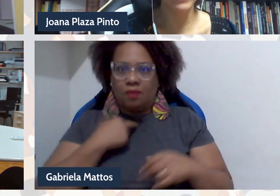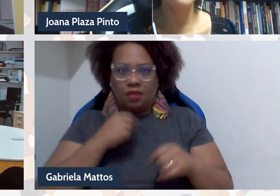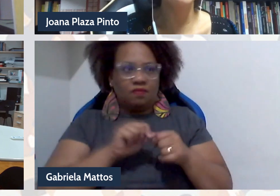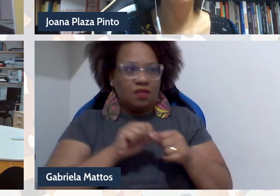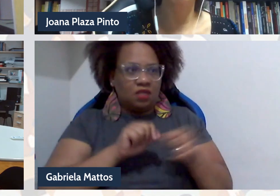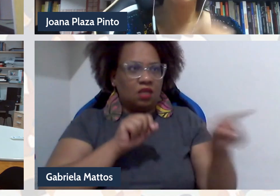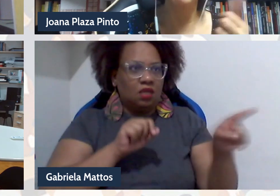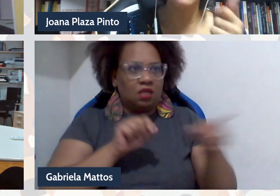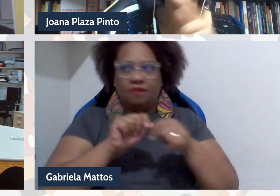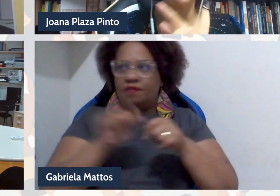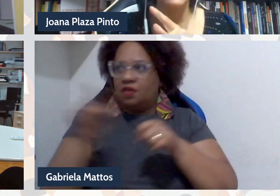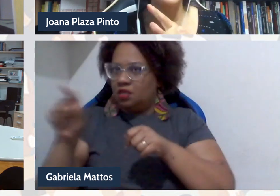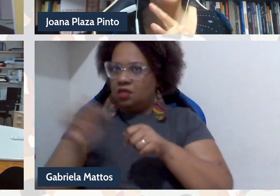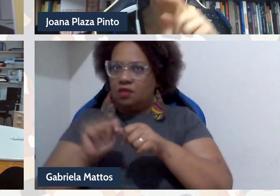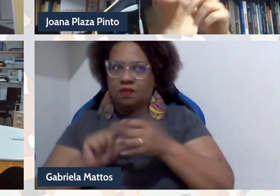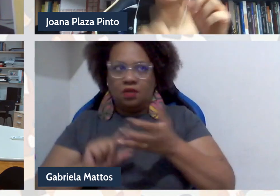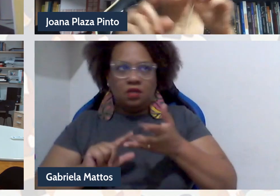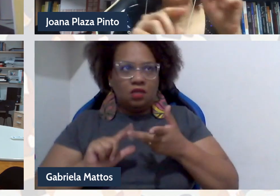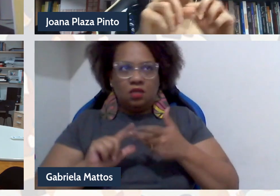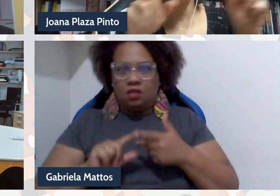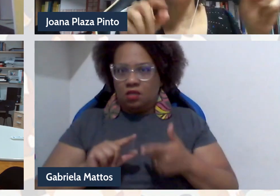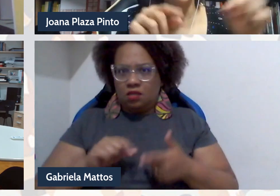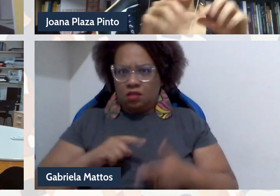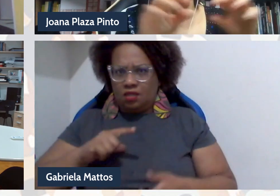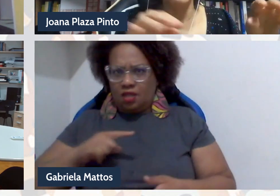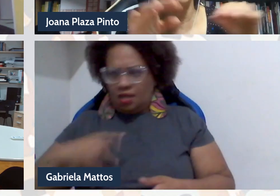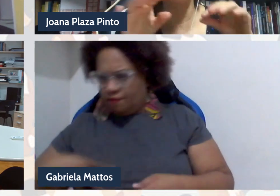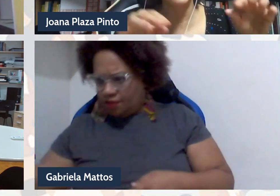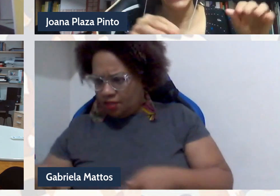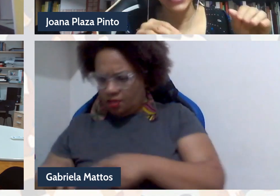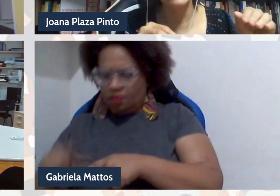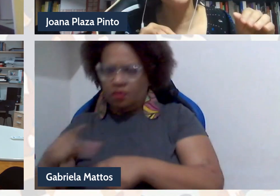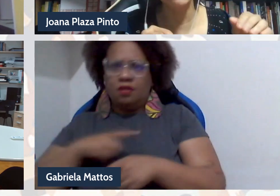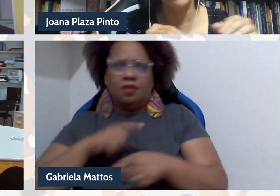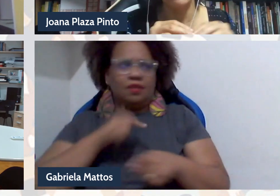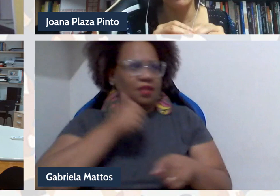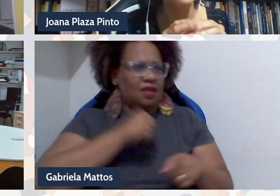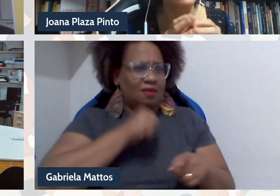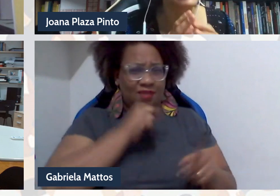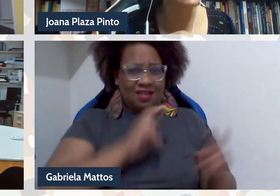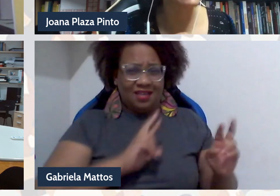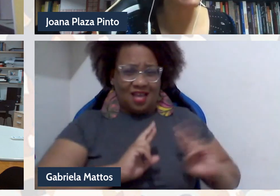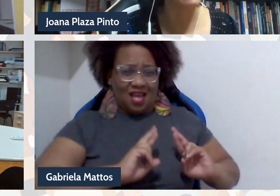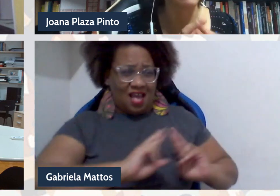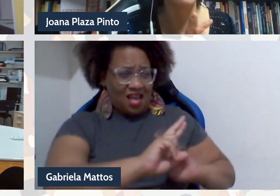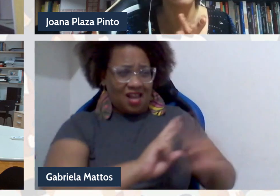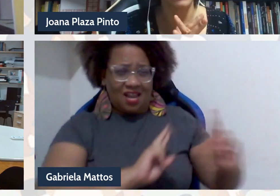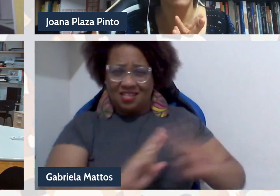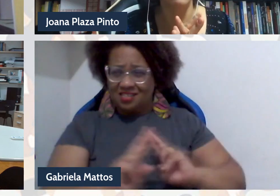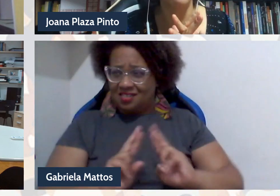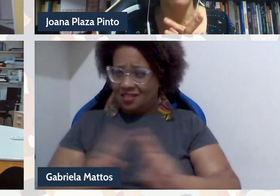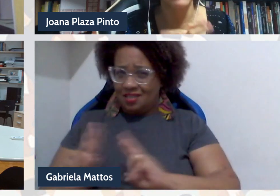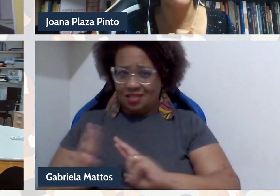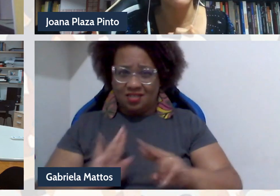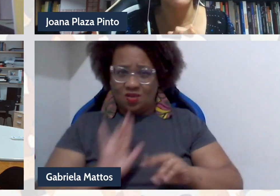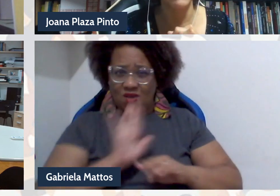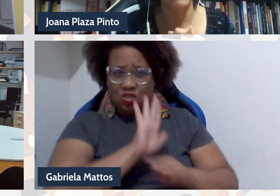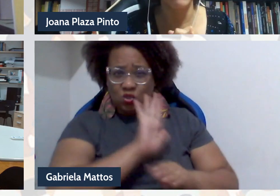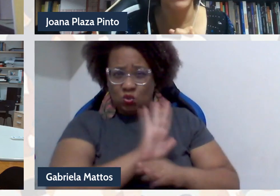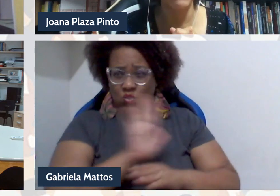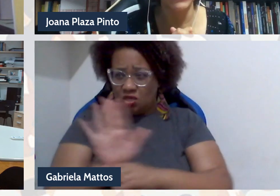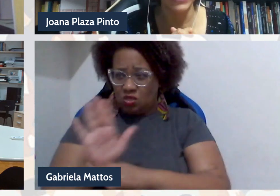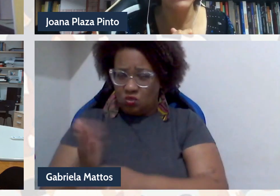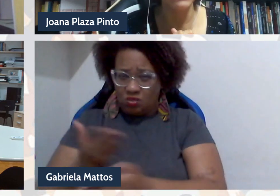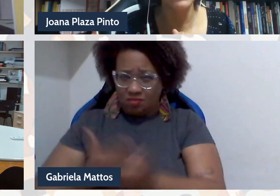todas as mulheres, filhas, mães, e aí as relações entre elas de ajuda, né? Que acho que a Cida também